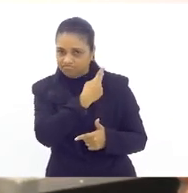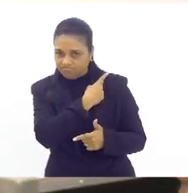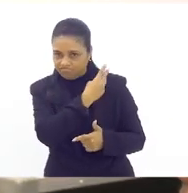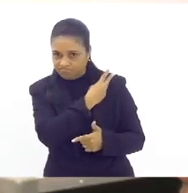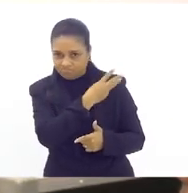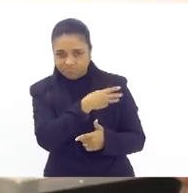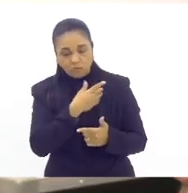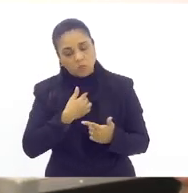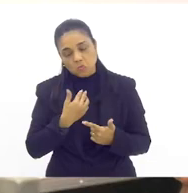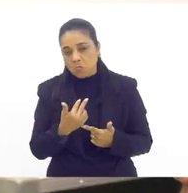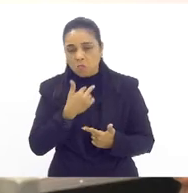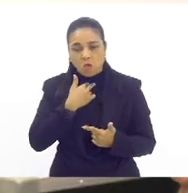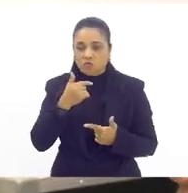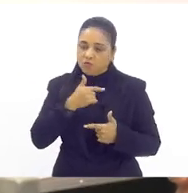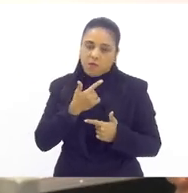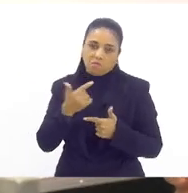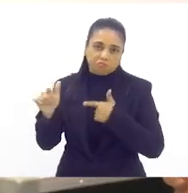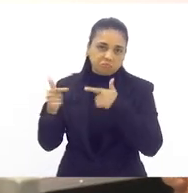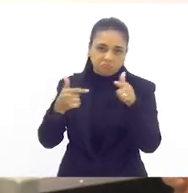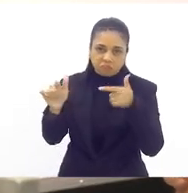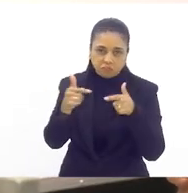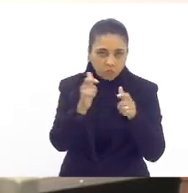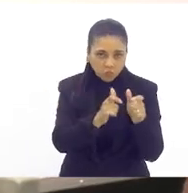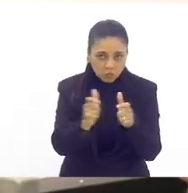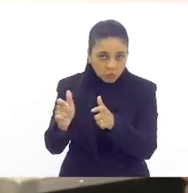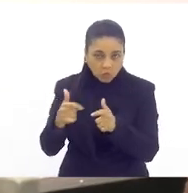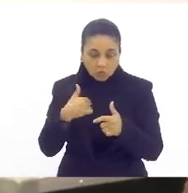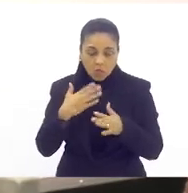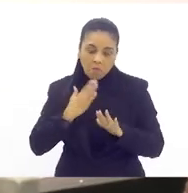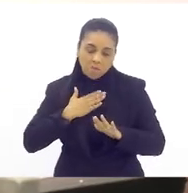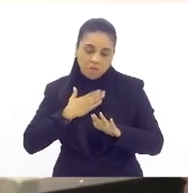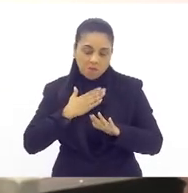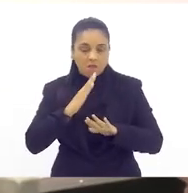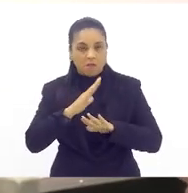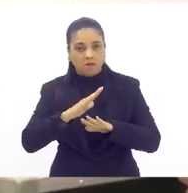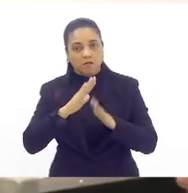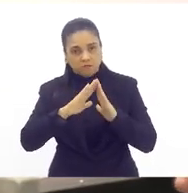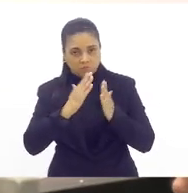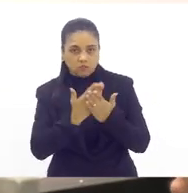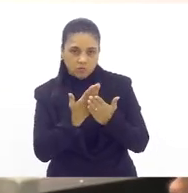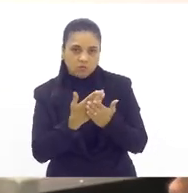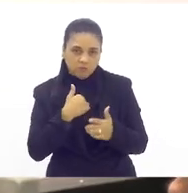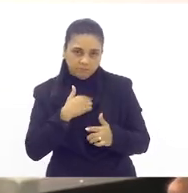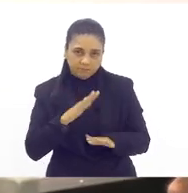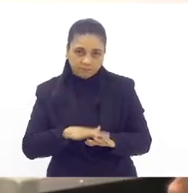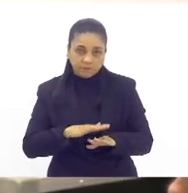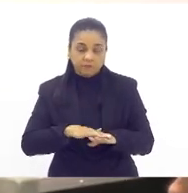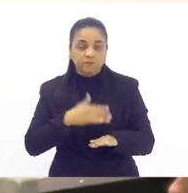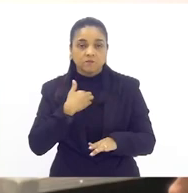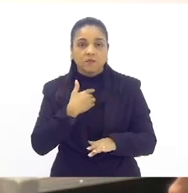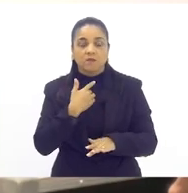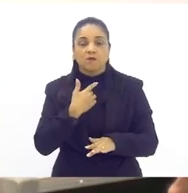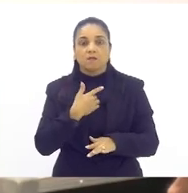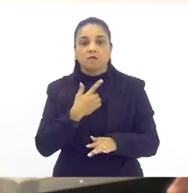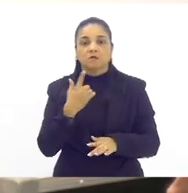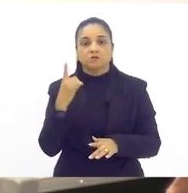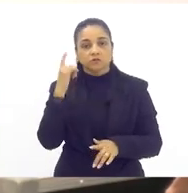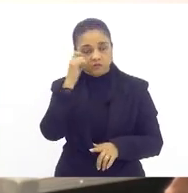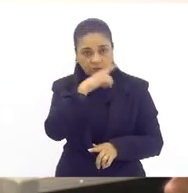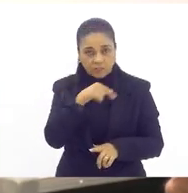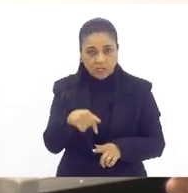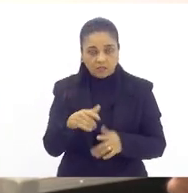da realidade de outras redes estou falando especificamente da rede que atuo né E só para ter uma ideia